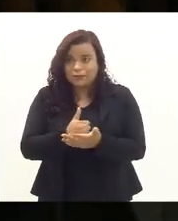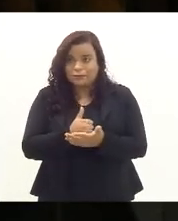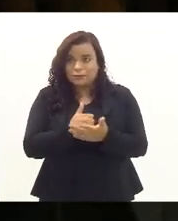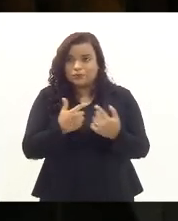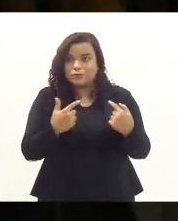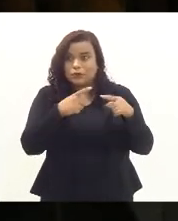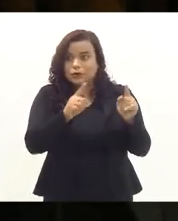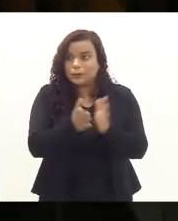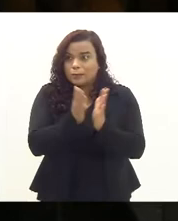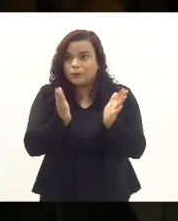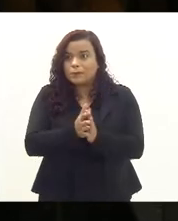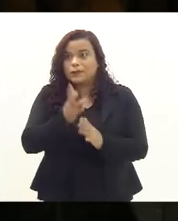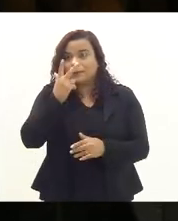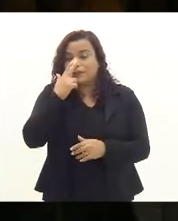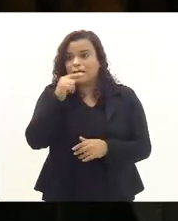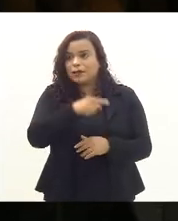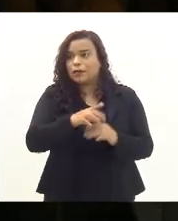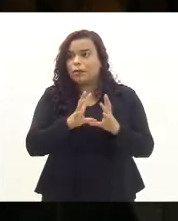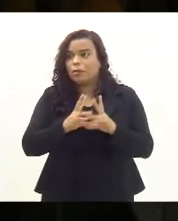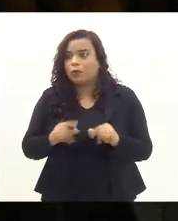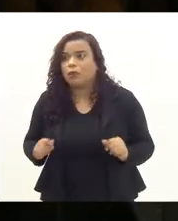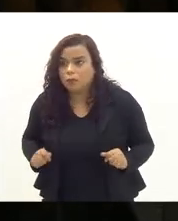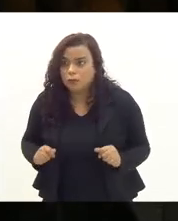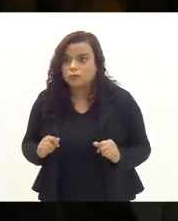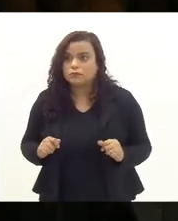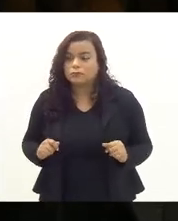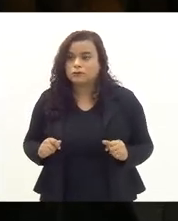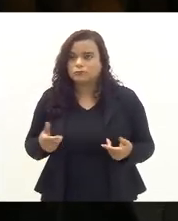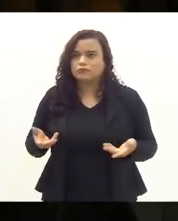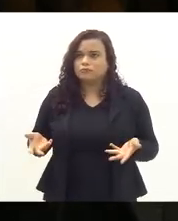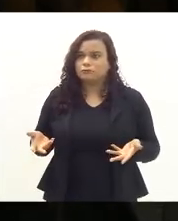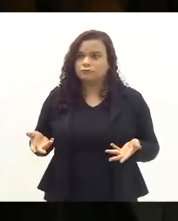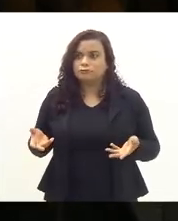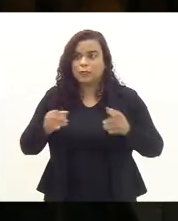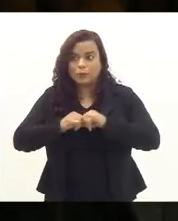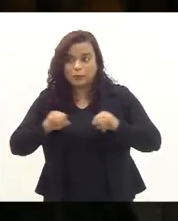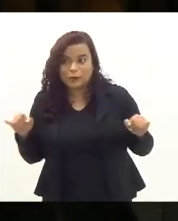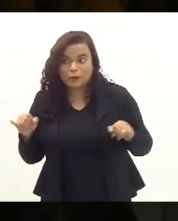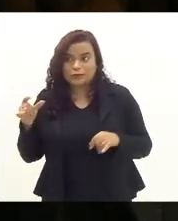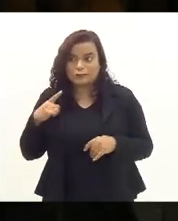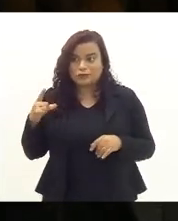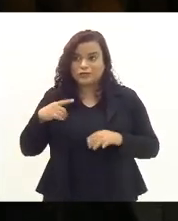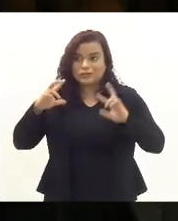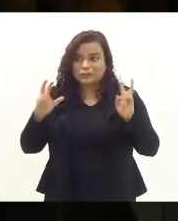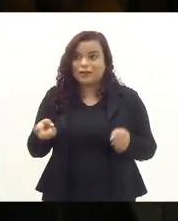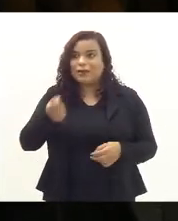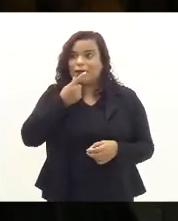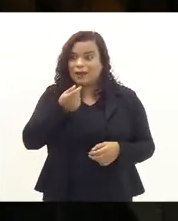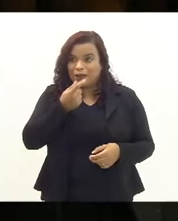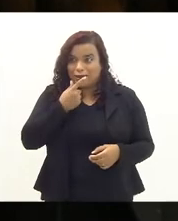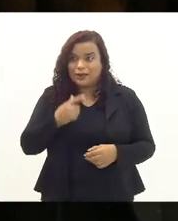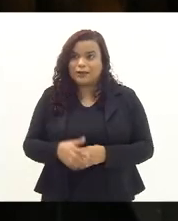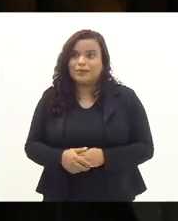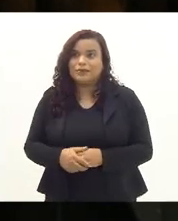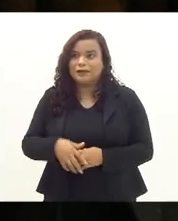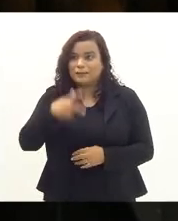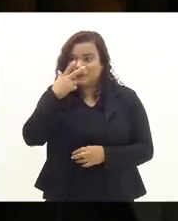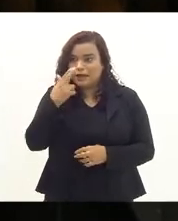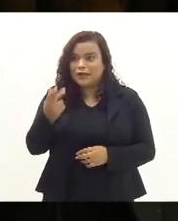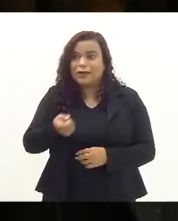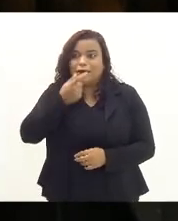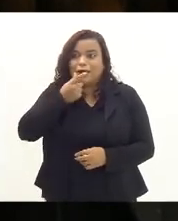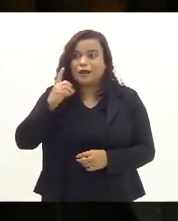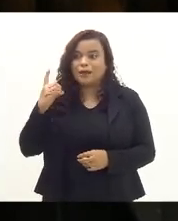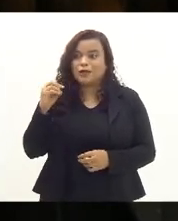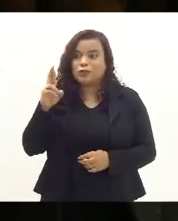sumiu como dizia e a propaganda de medicamentos tomou Doril